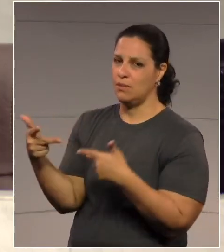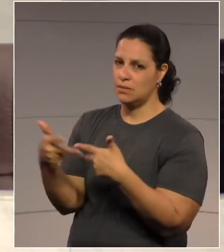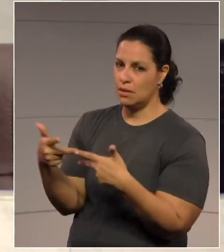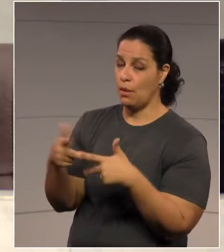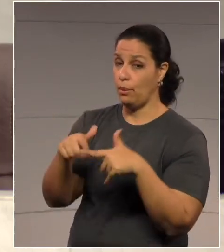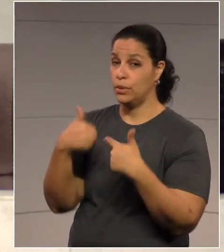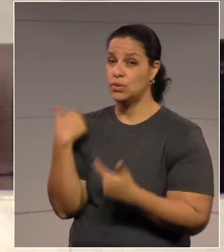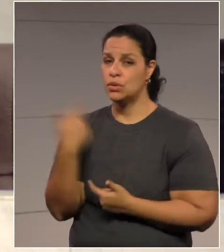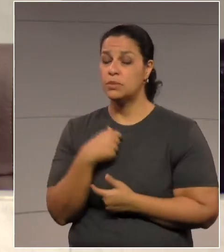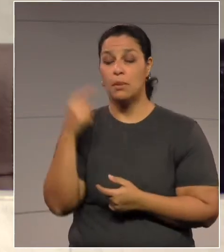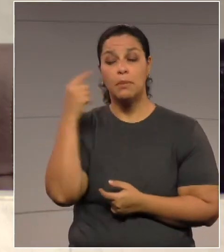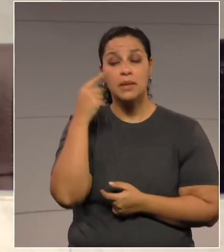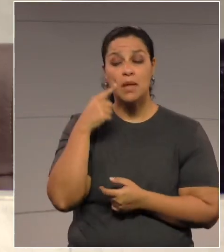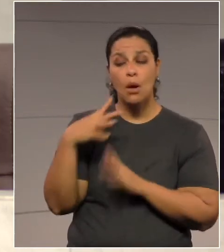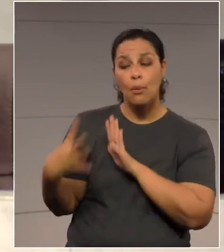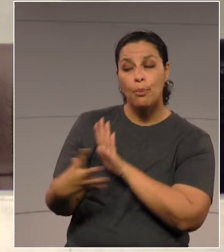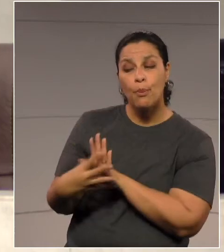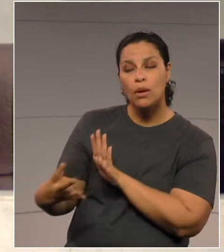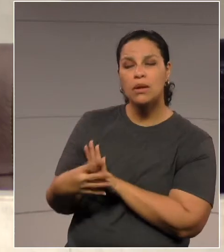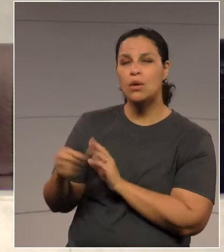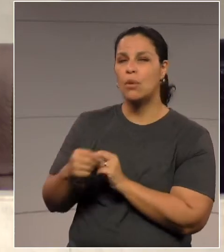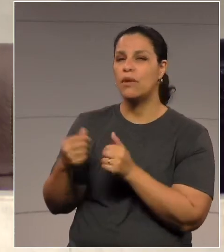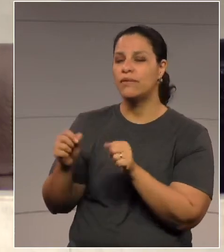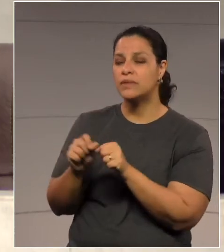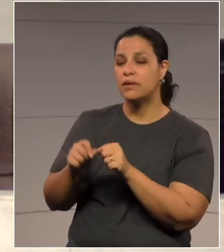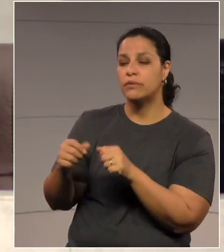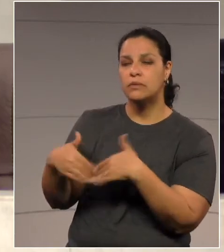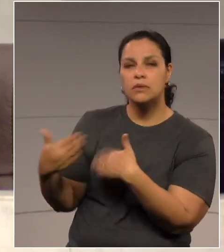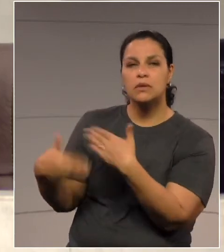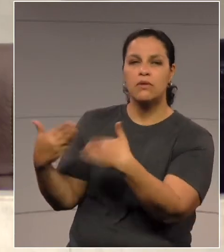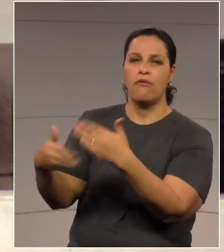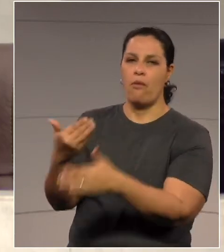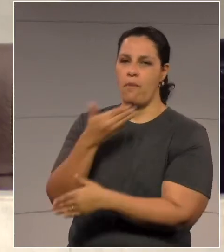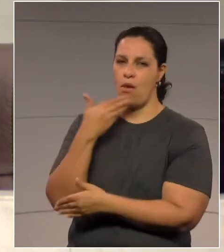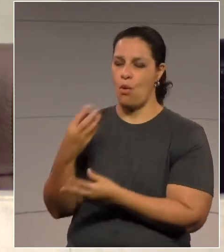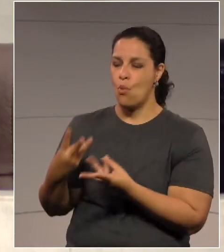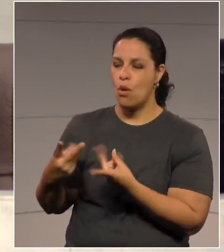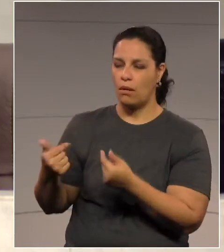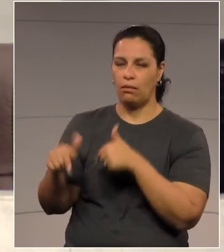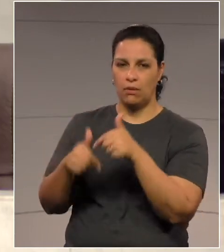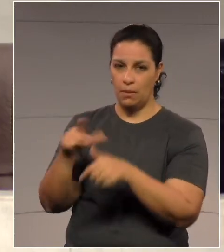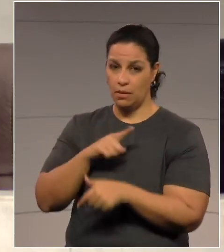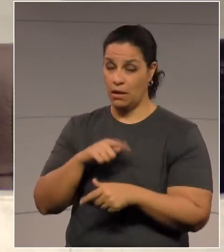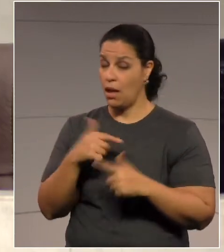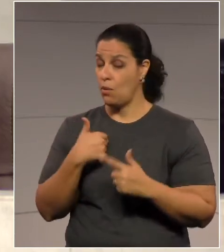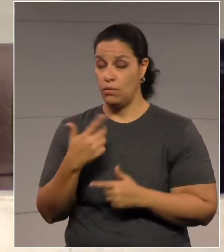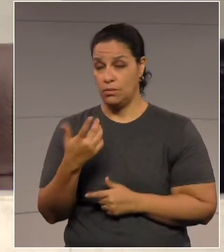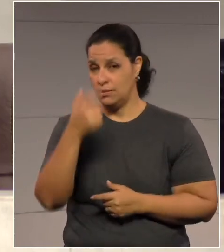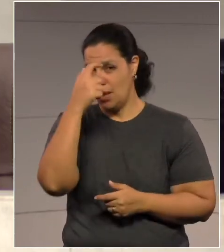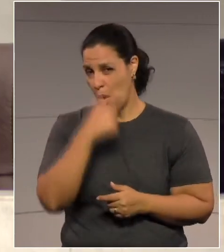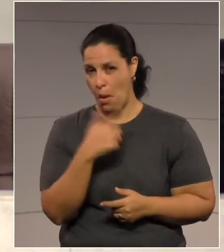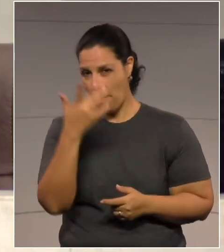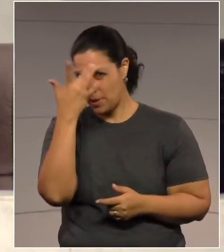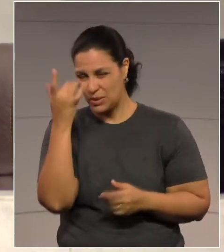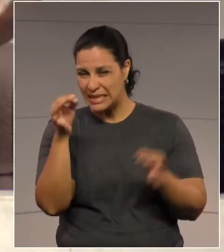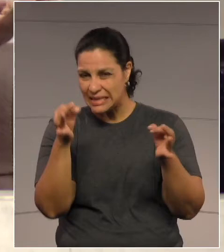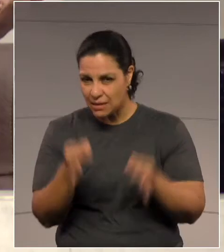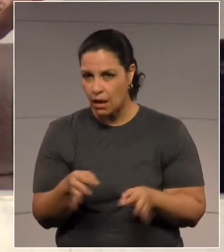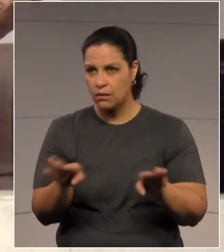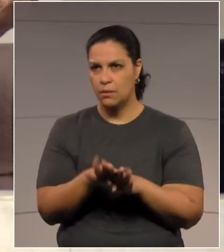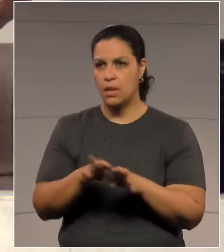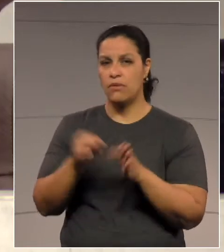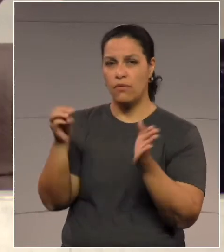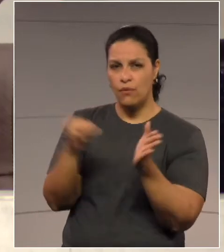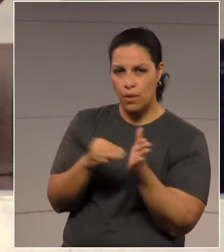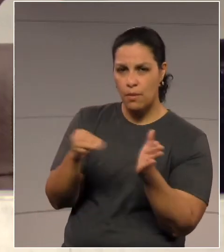Então, repensar o modelo para dar mais eficiência, eu acho que faz muito sentido. Eu não sou a pessoa adequada, eu fui